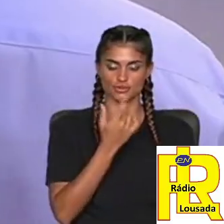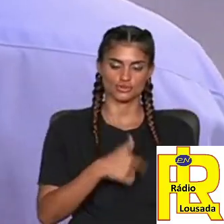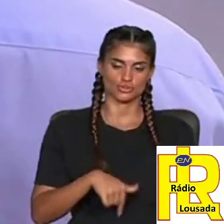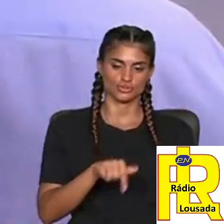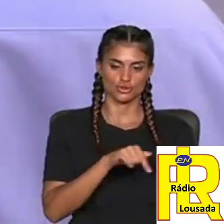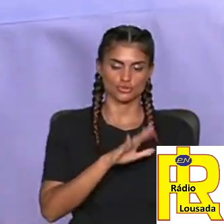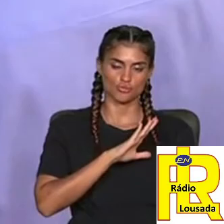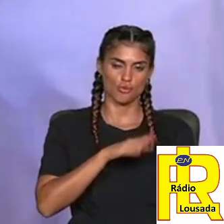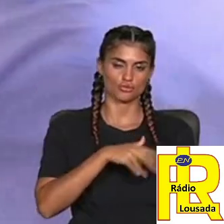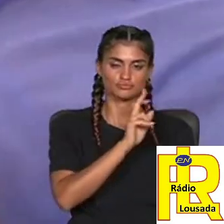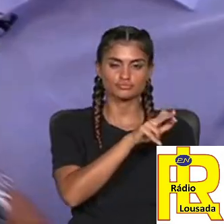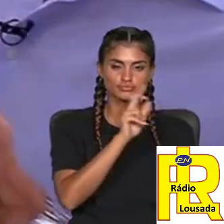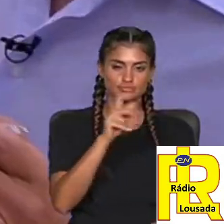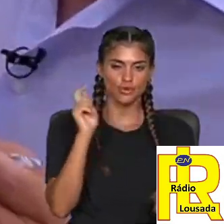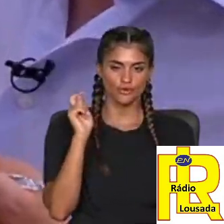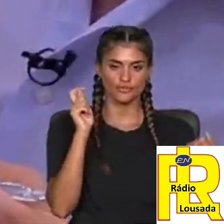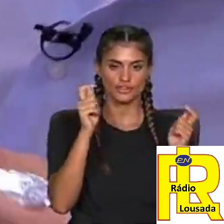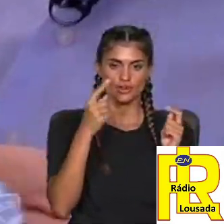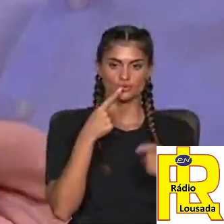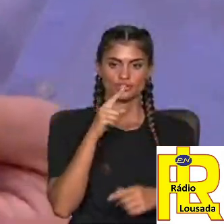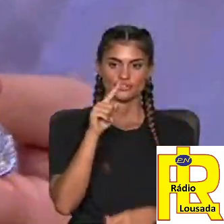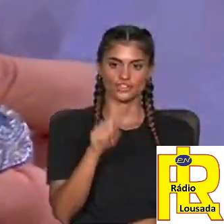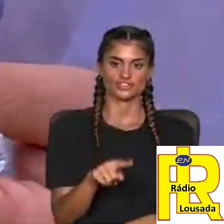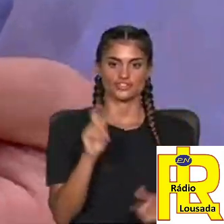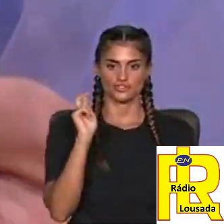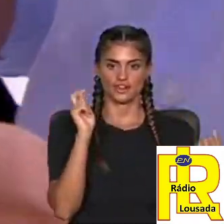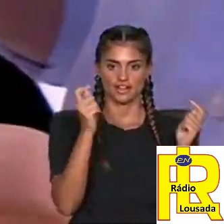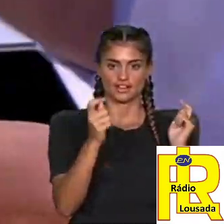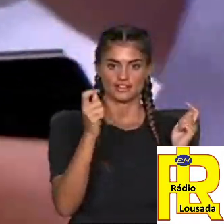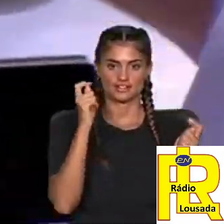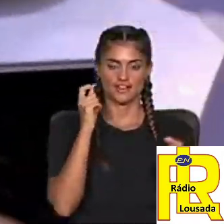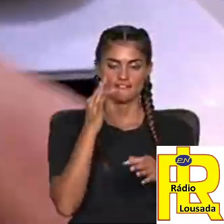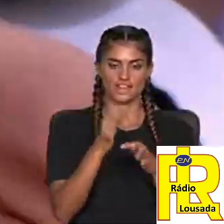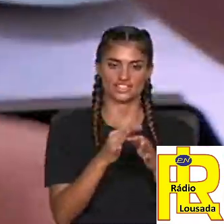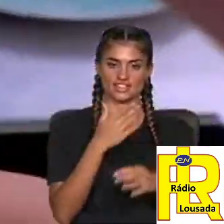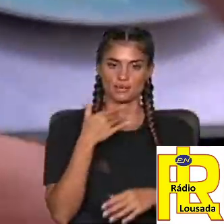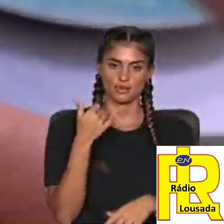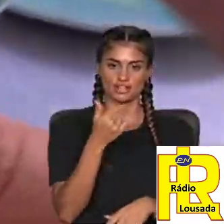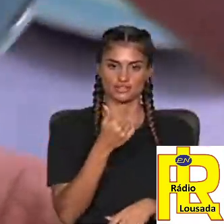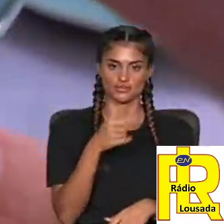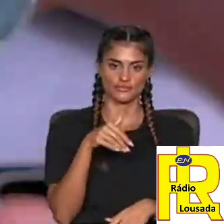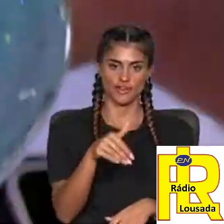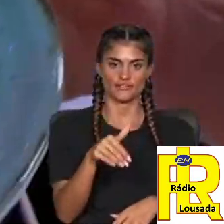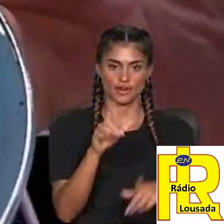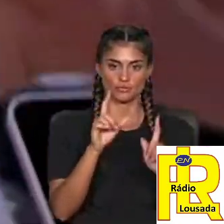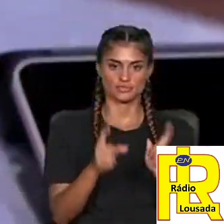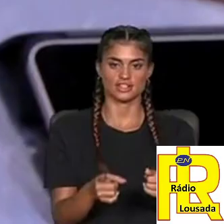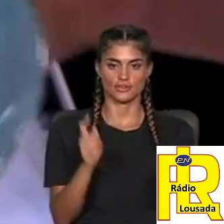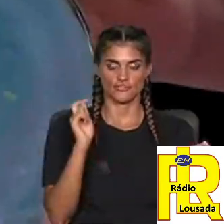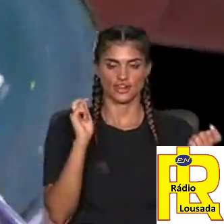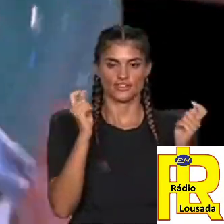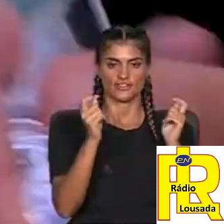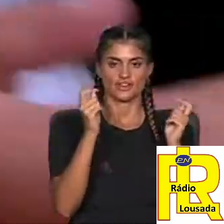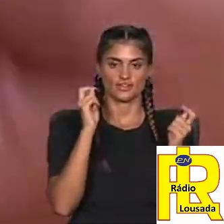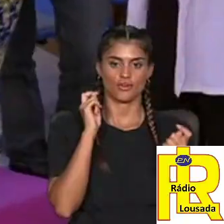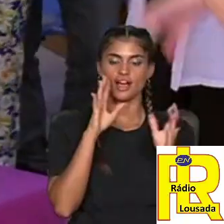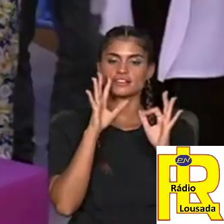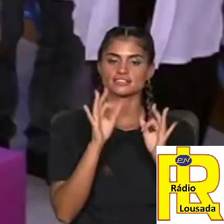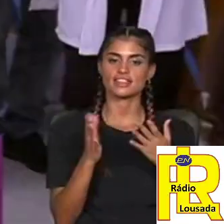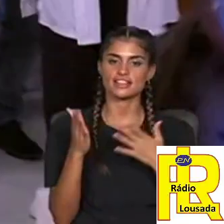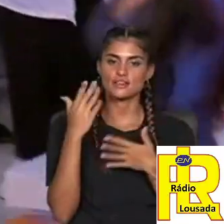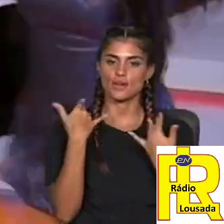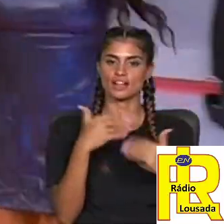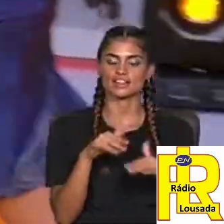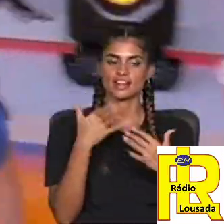estamos no mundo inteiro. Ora, mira, mira, mira, eu gosto de aqui mirar. A festa está bonita, o baile vai começar. Ora, mira, mira, mira, dançando